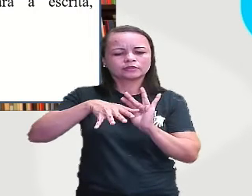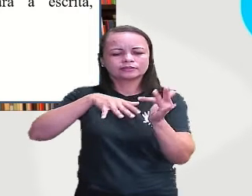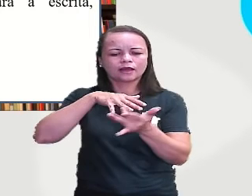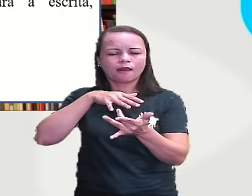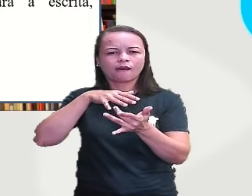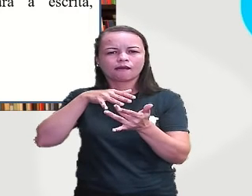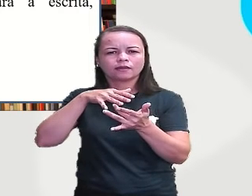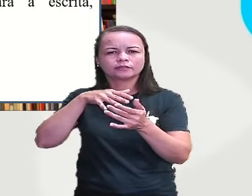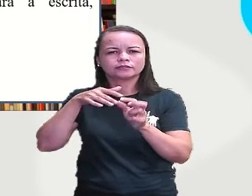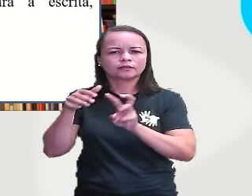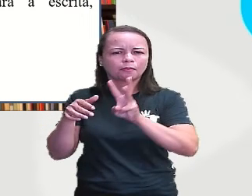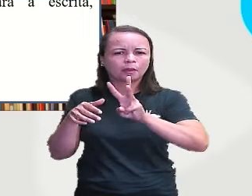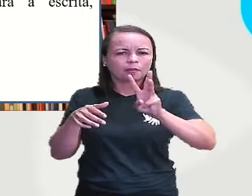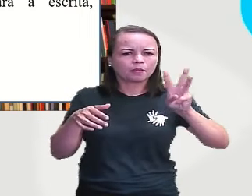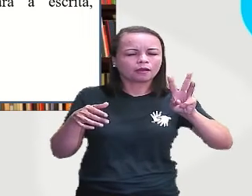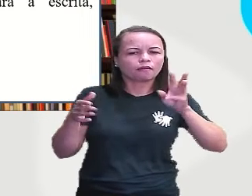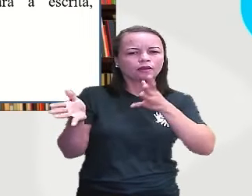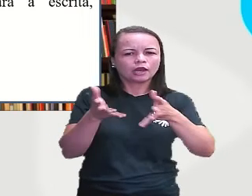conjunto de